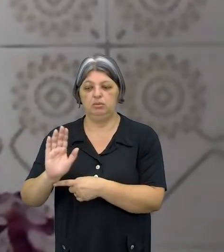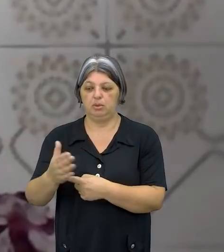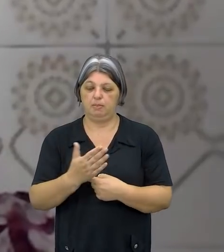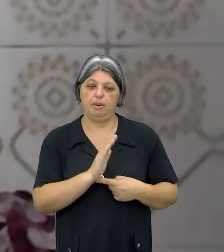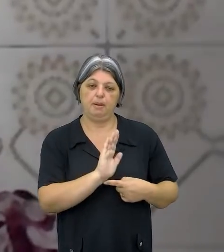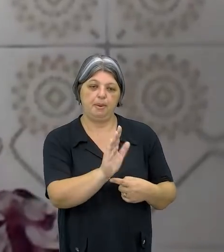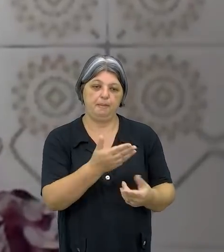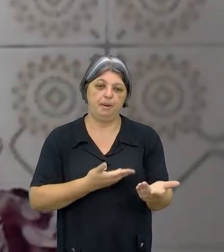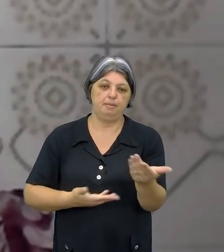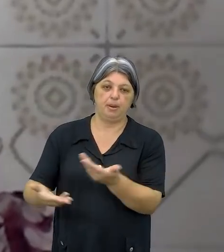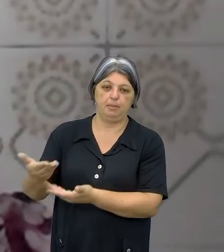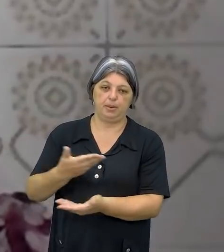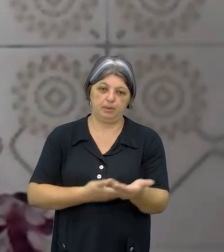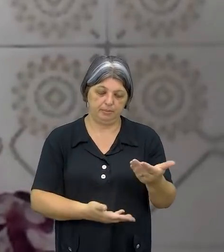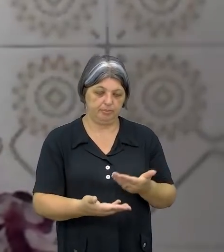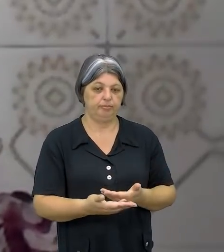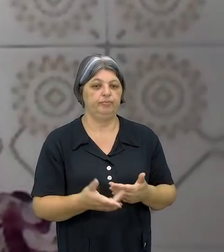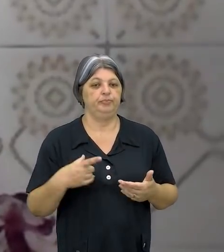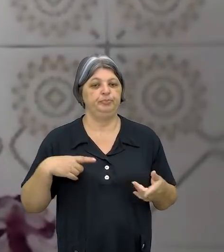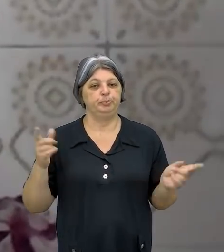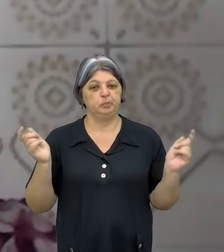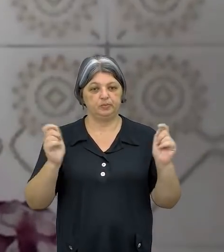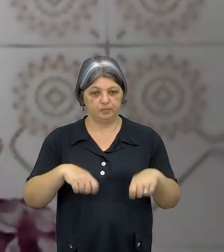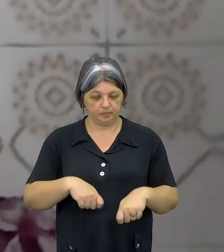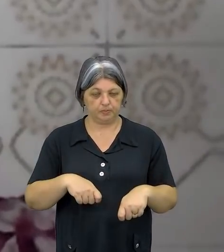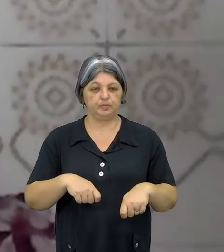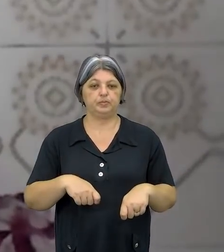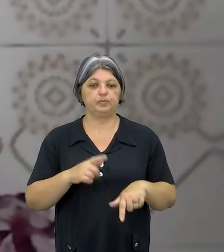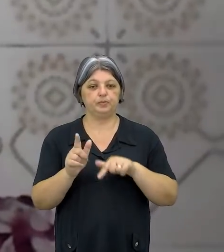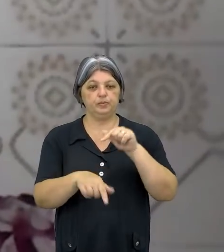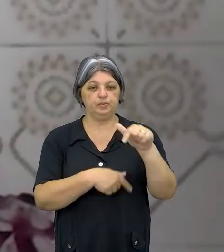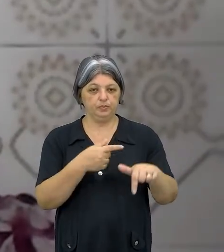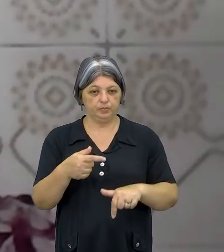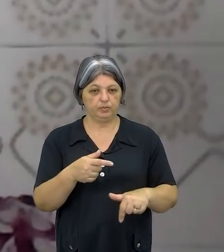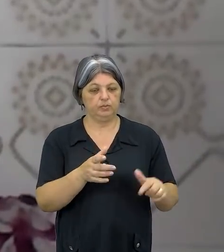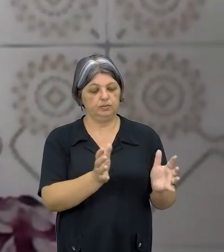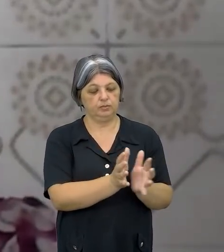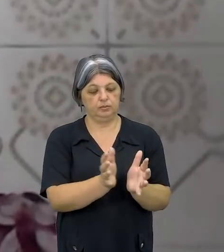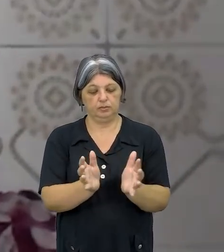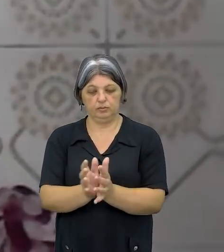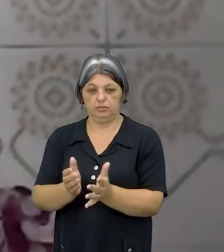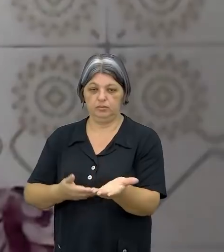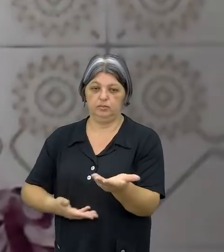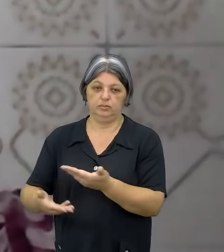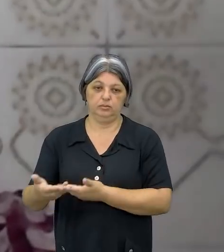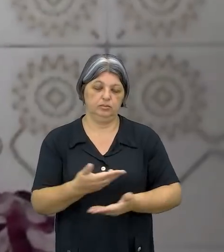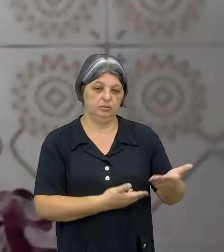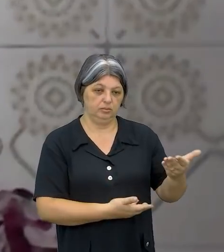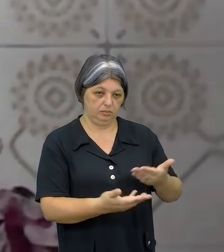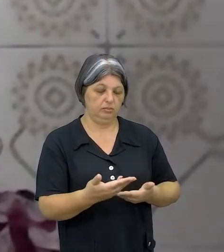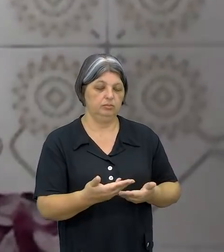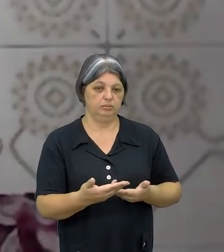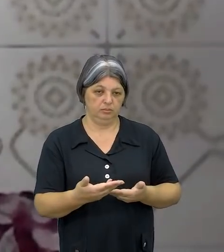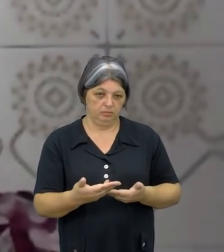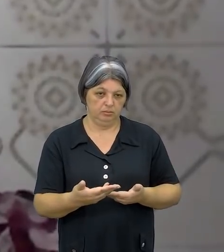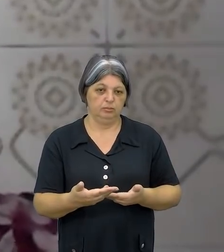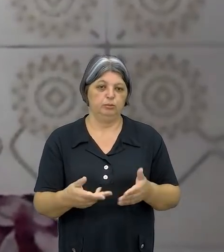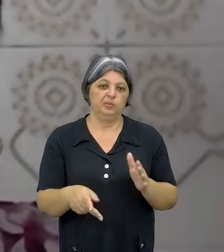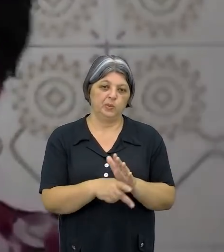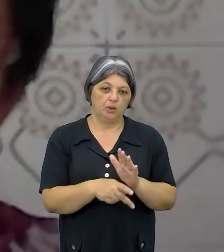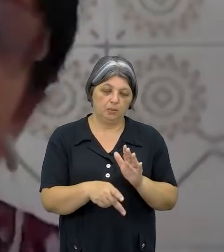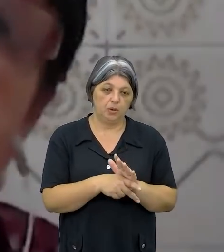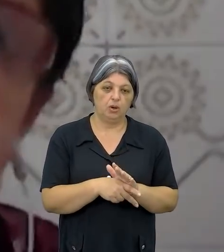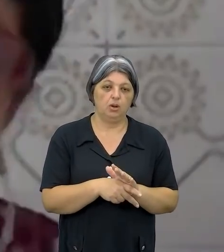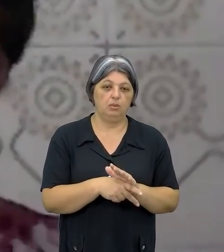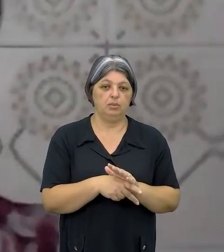né, então, algumas possibilidades quando eu trabalho com esses agrupamentos produtivos, né, eu dou voz para os estudantes,